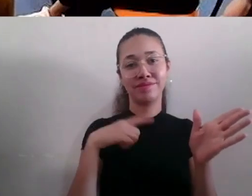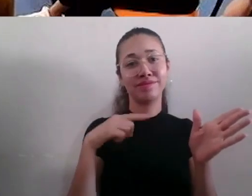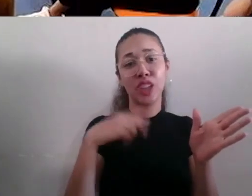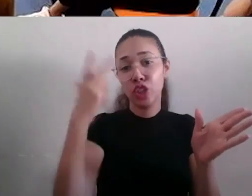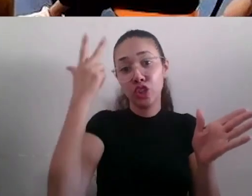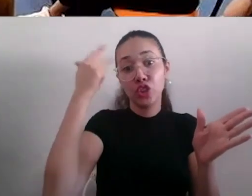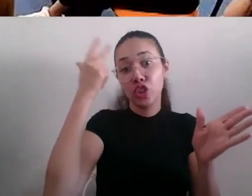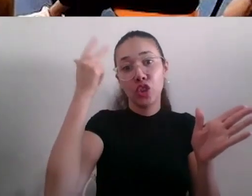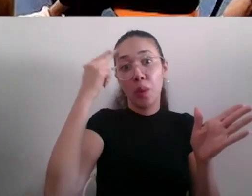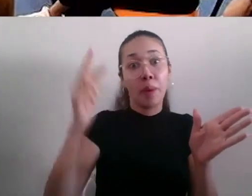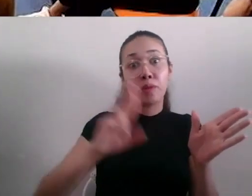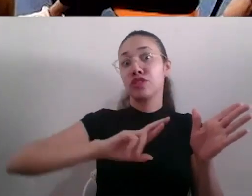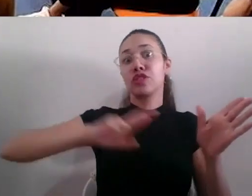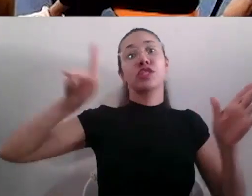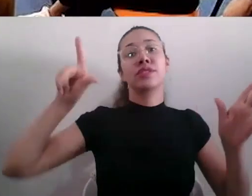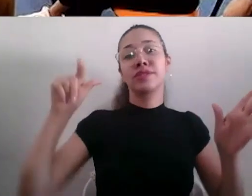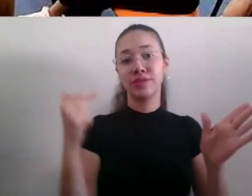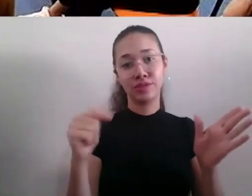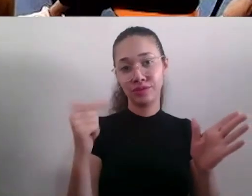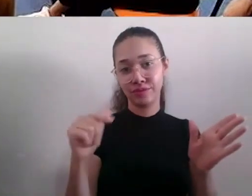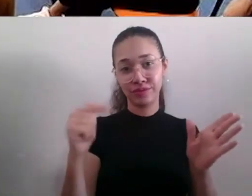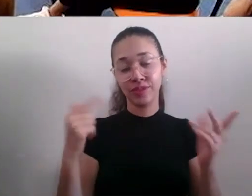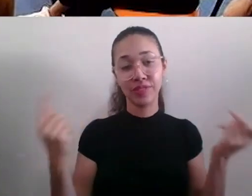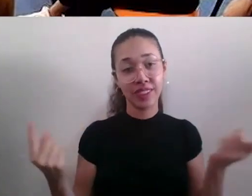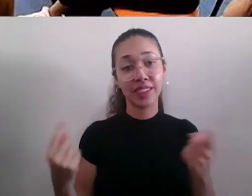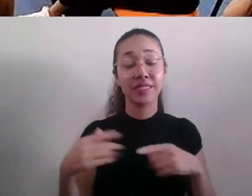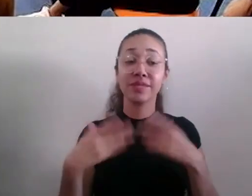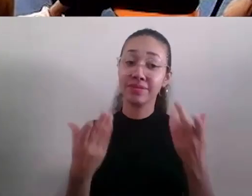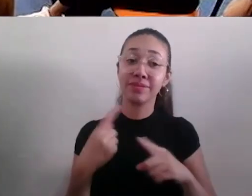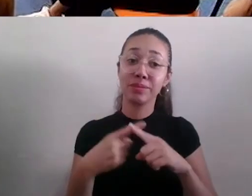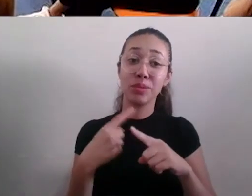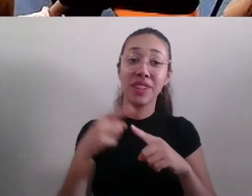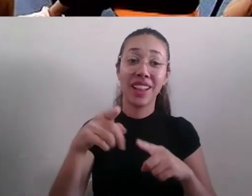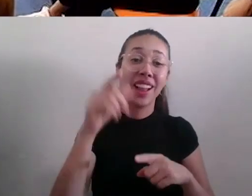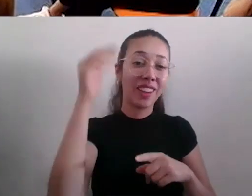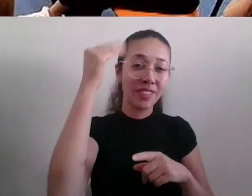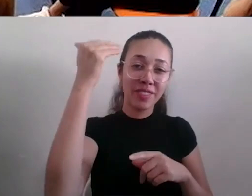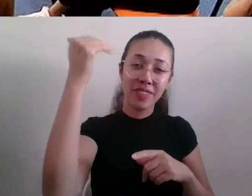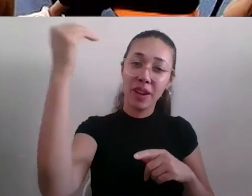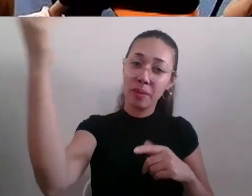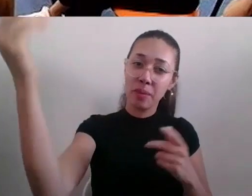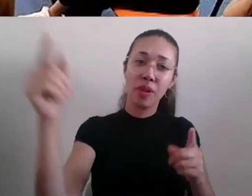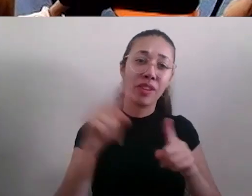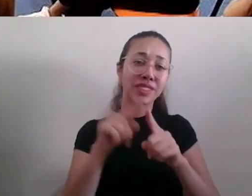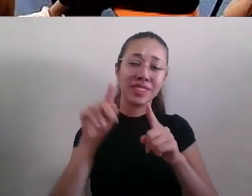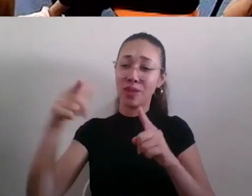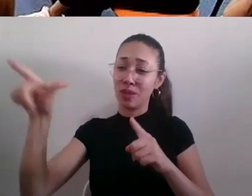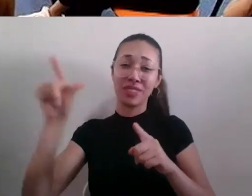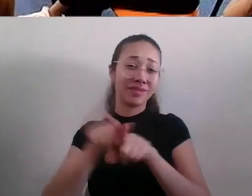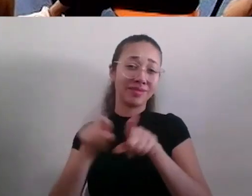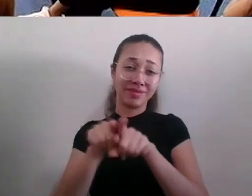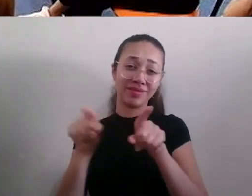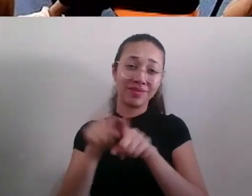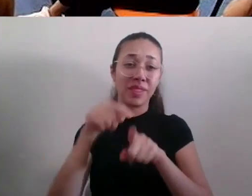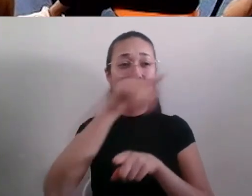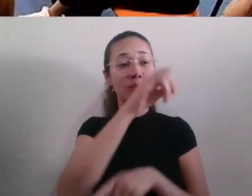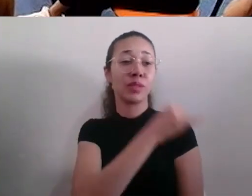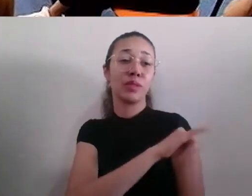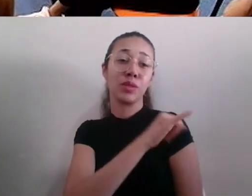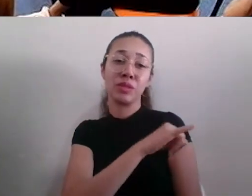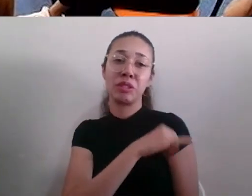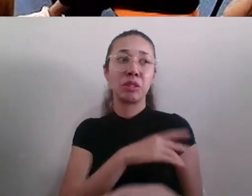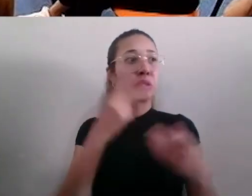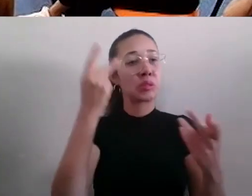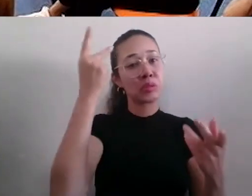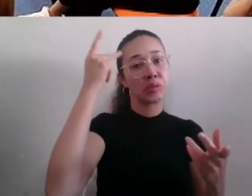tão estapafúrdia assim. Foi porque, enfim, ela era muito famosa e o Doca também, e aí saiu no Rio, em São Paulo e tudo mais. Mas a